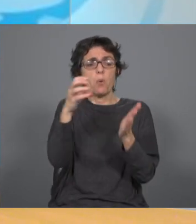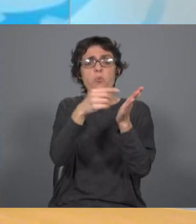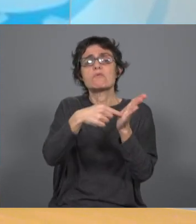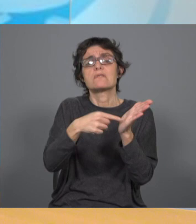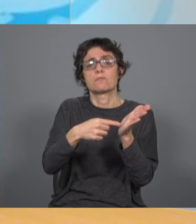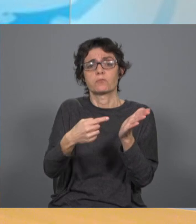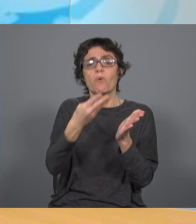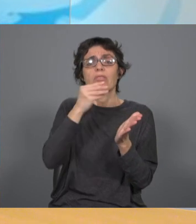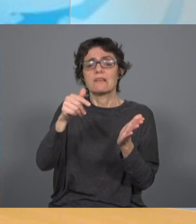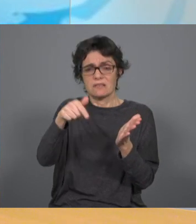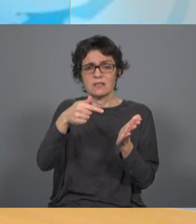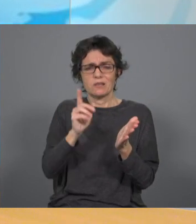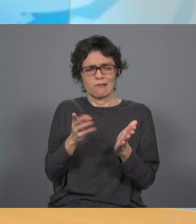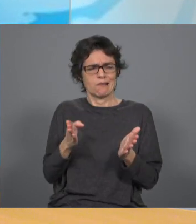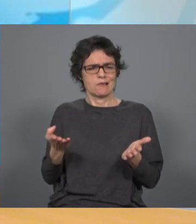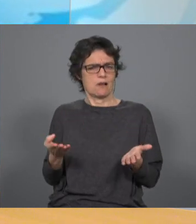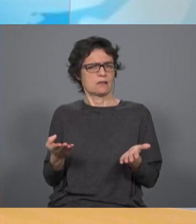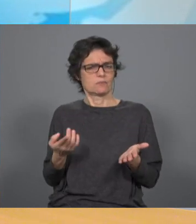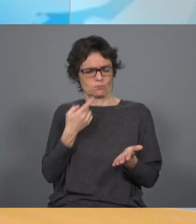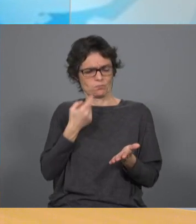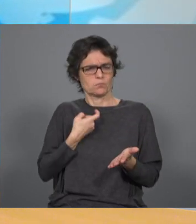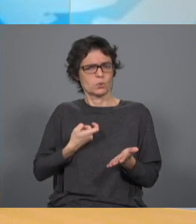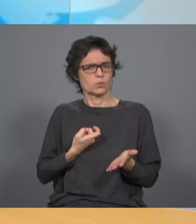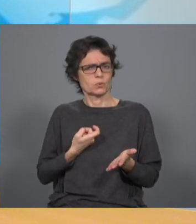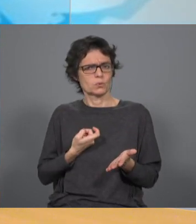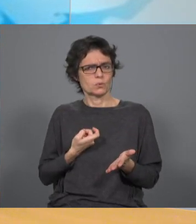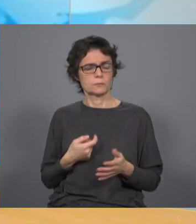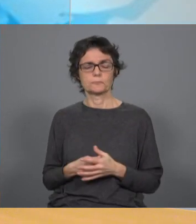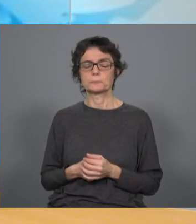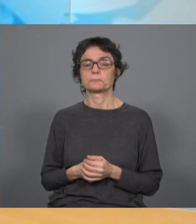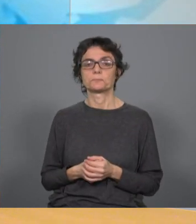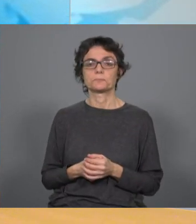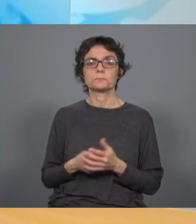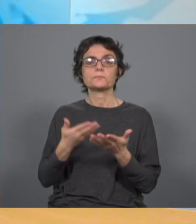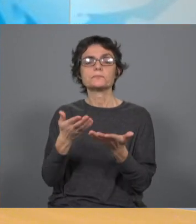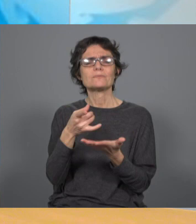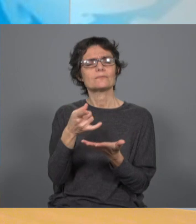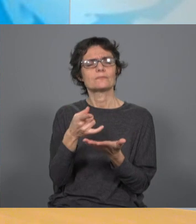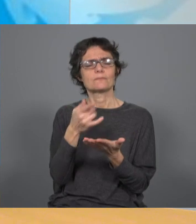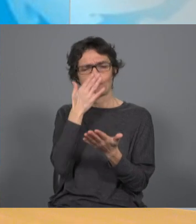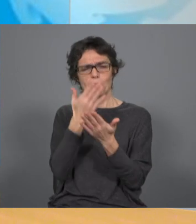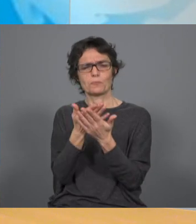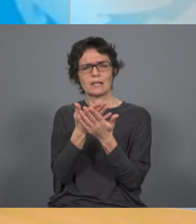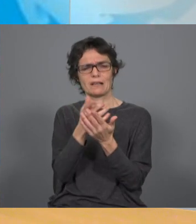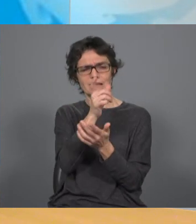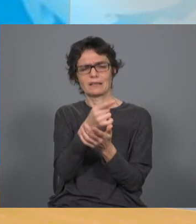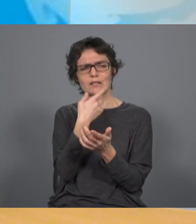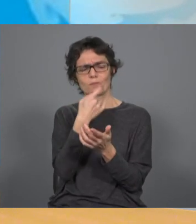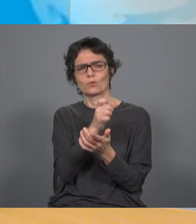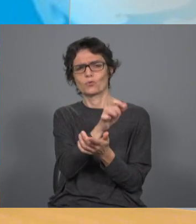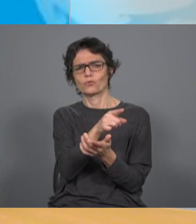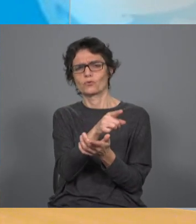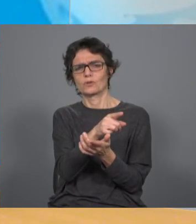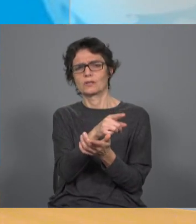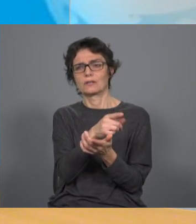Esta circunstância da Quaresma é também o apelo a, nesta experiência do frágil, percebermos a fragilidade do outro. Como dizia, ao